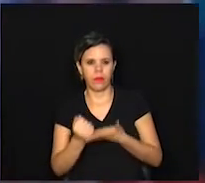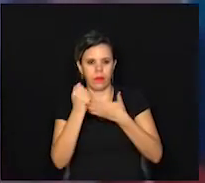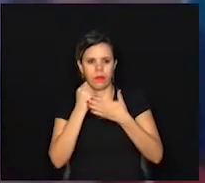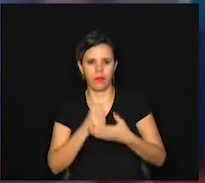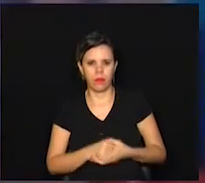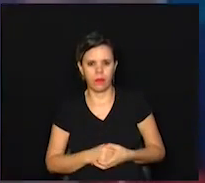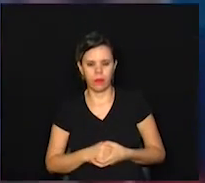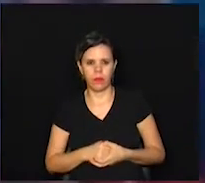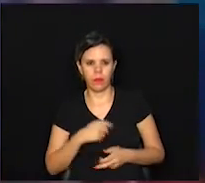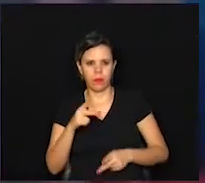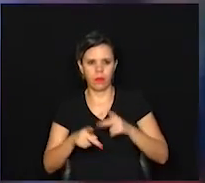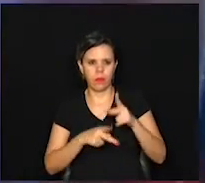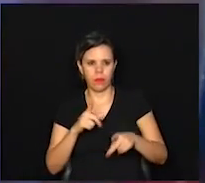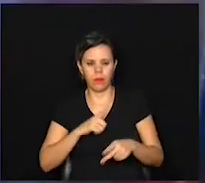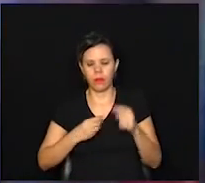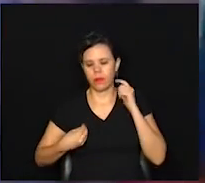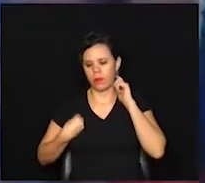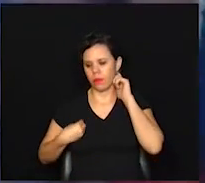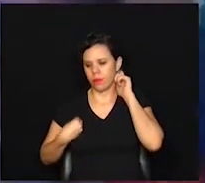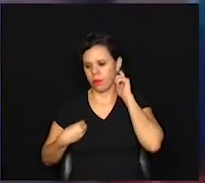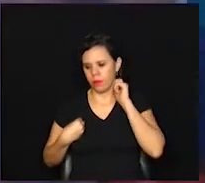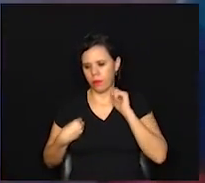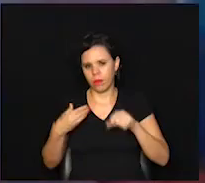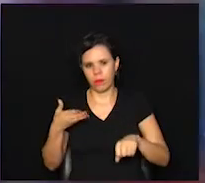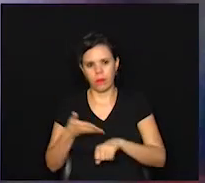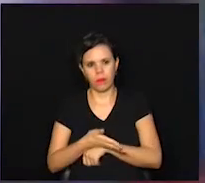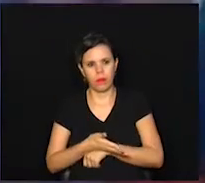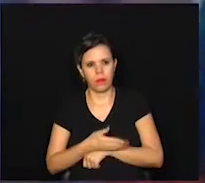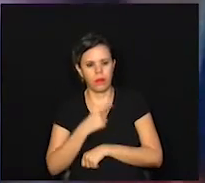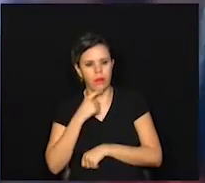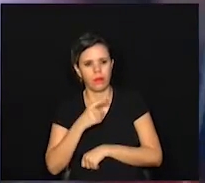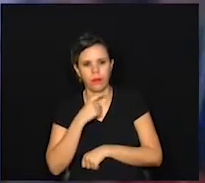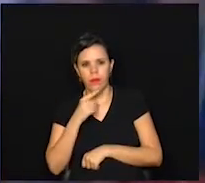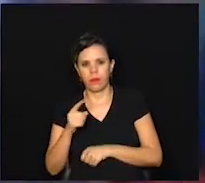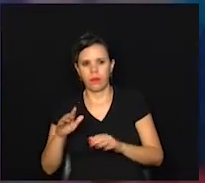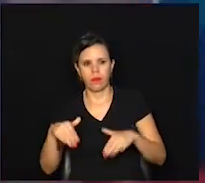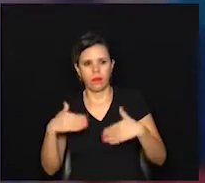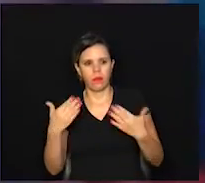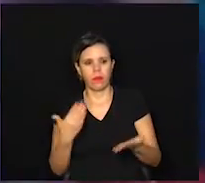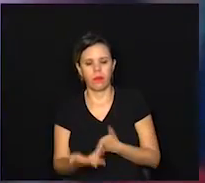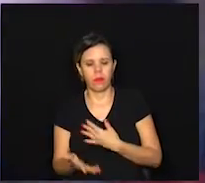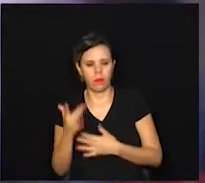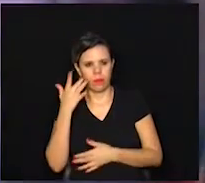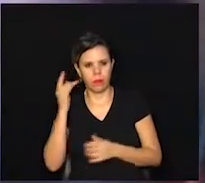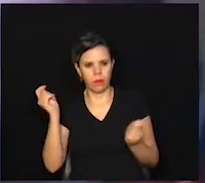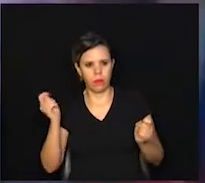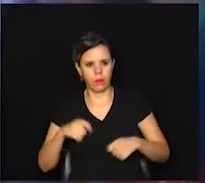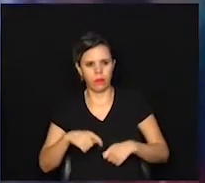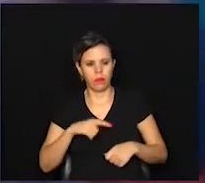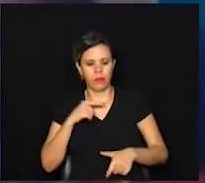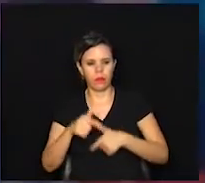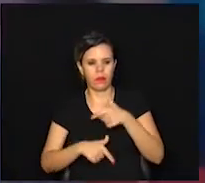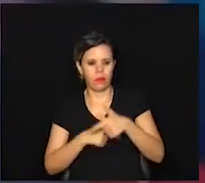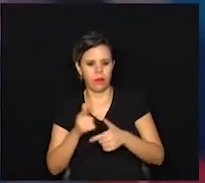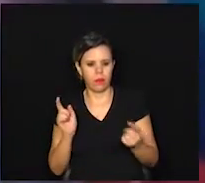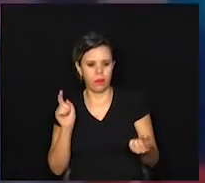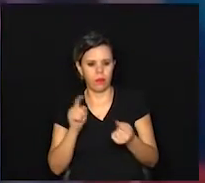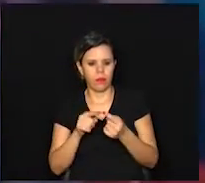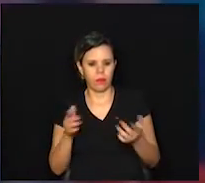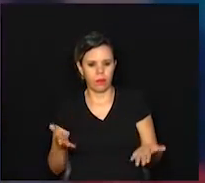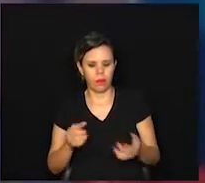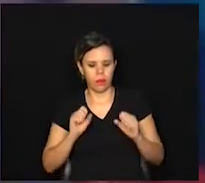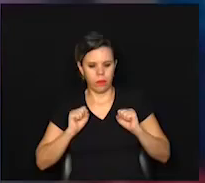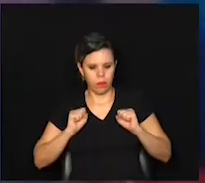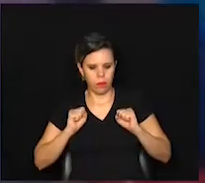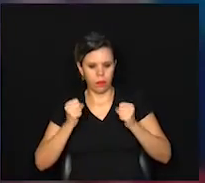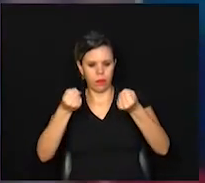que essas pessoas tivessem de alguma forma acesso, para que ninguém ficasse de fora. Então, acho que vale a pena a gente trabalhar nesse esforço,